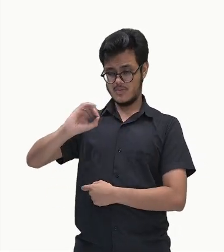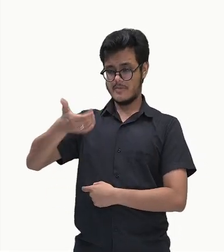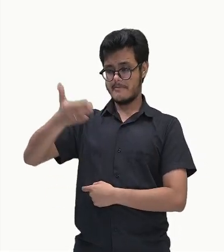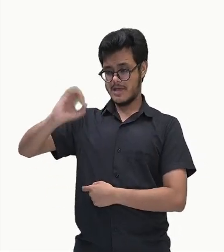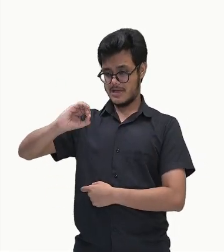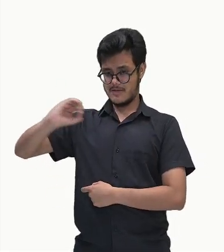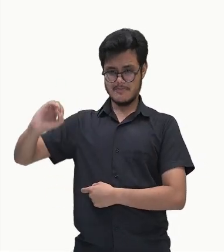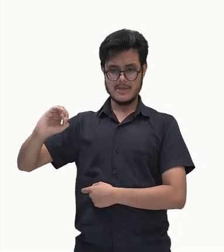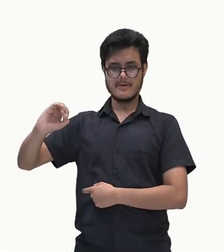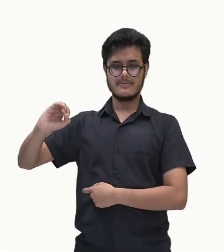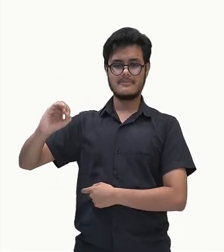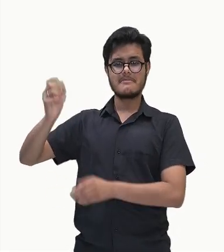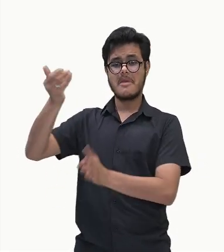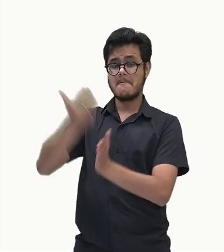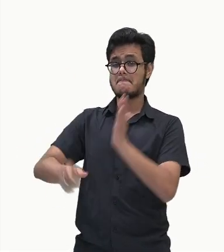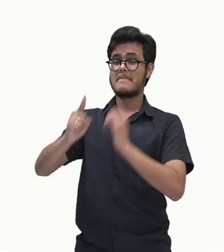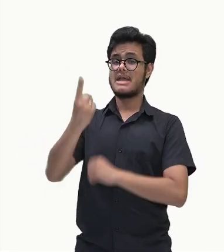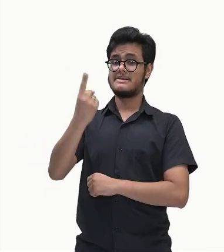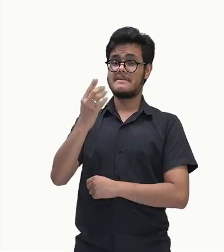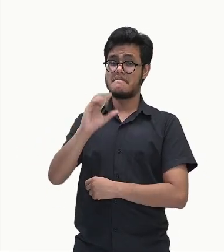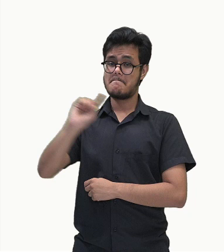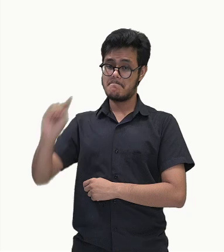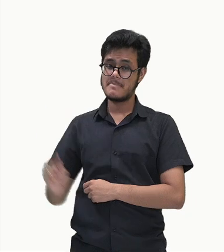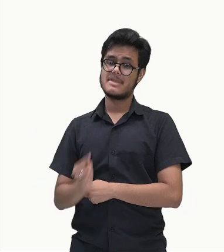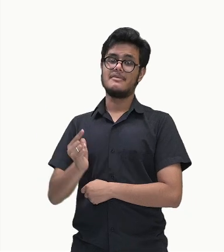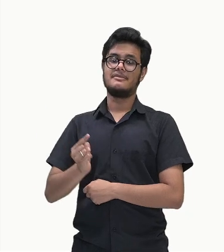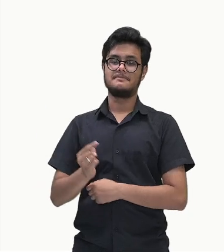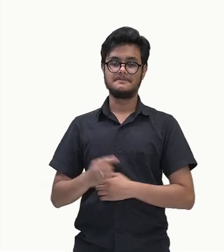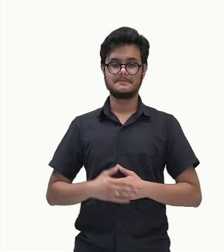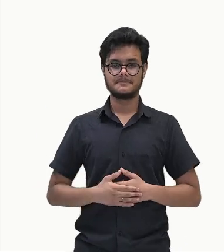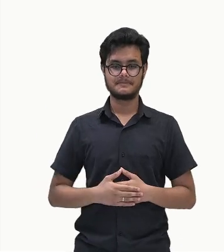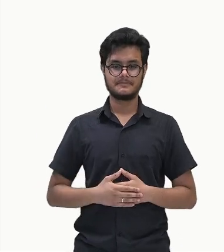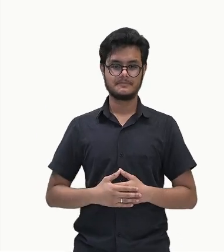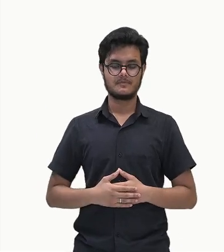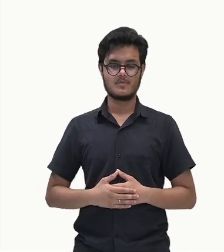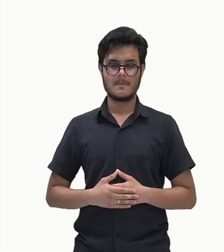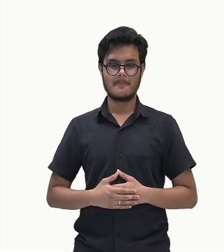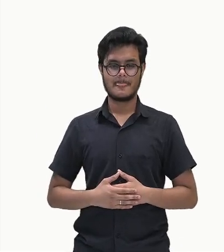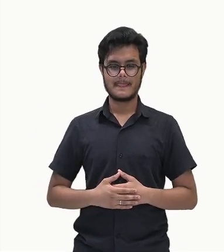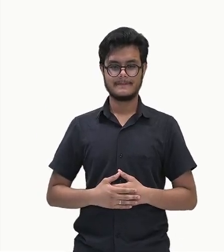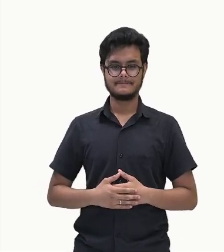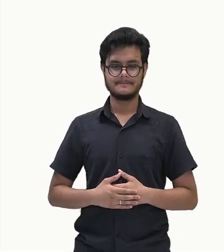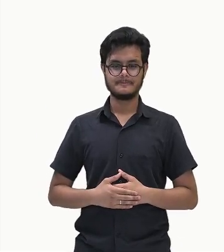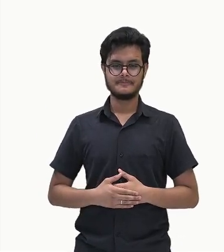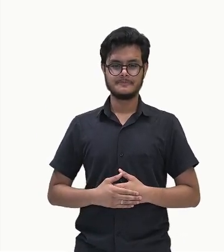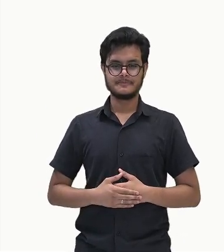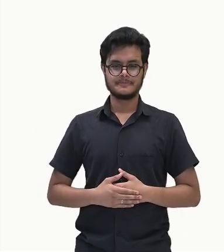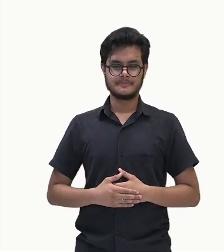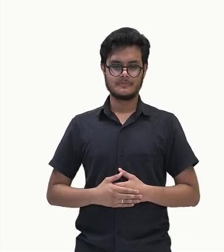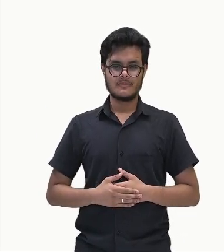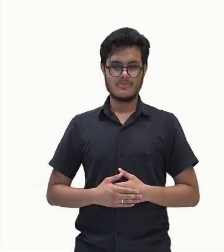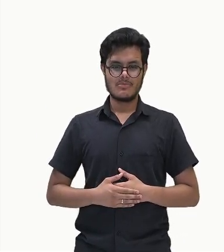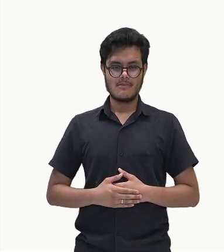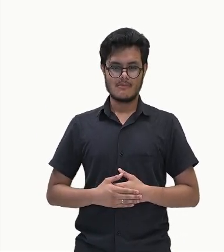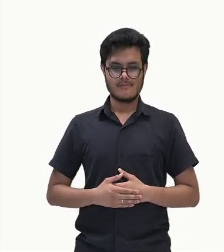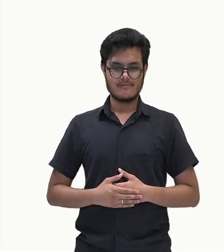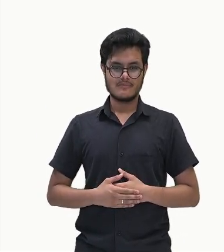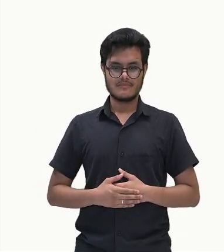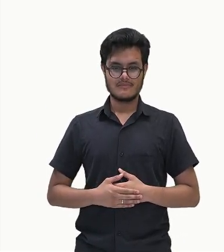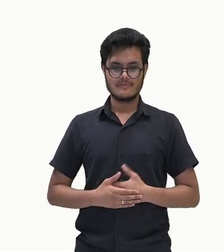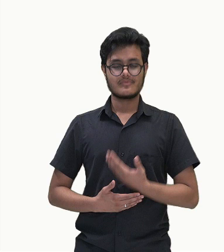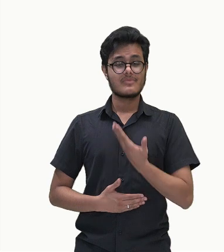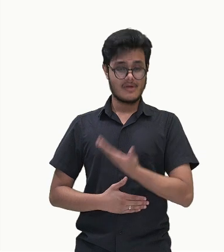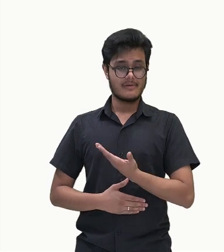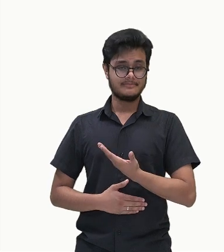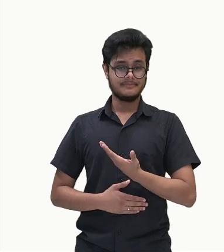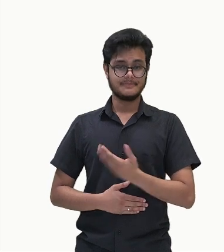R 1000 na primeira jogada ganha r$ 1 1000 na segunda jogada mas perde R 1.000